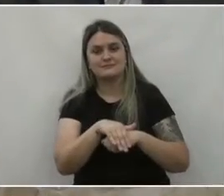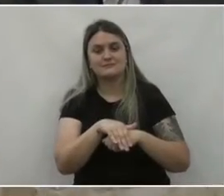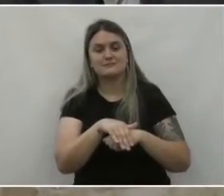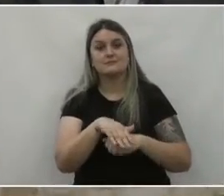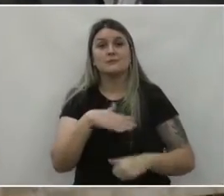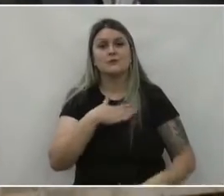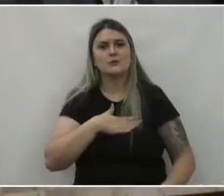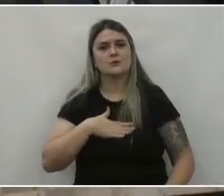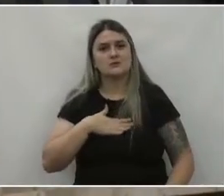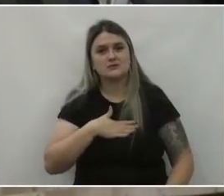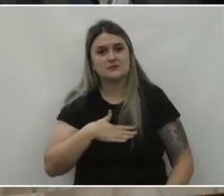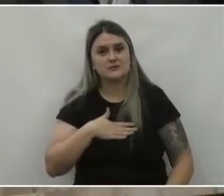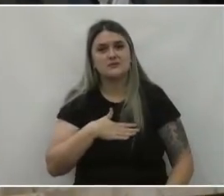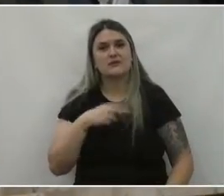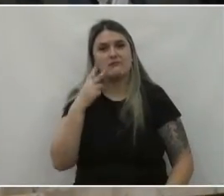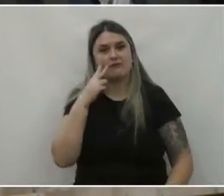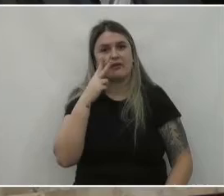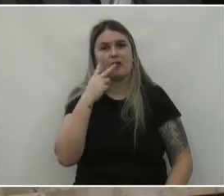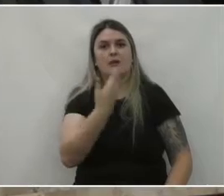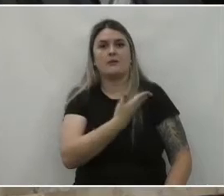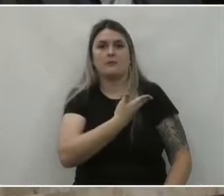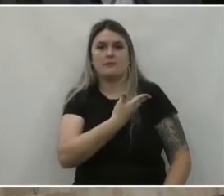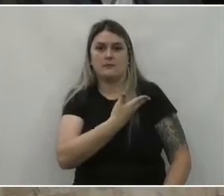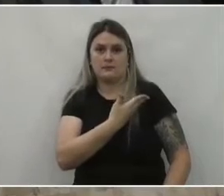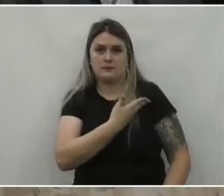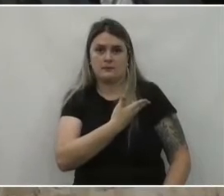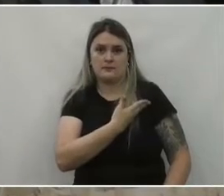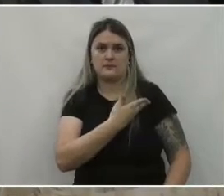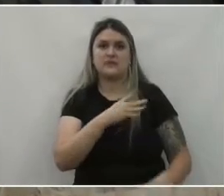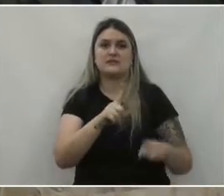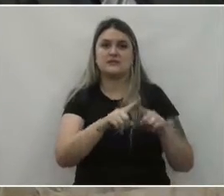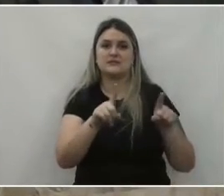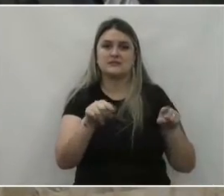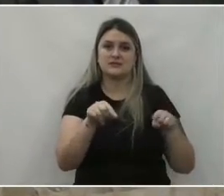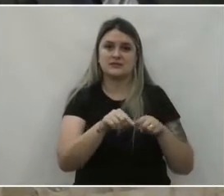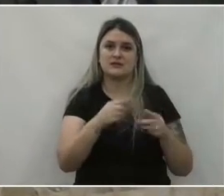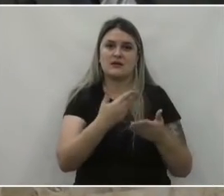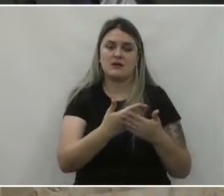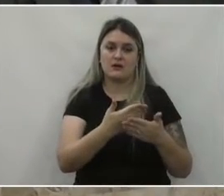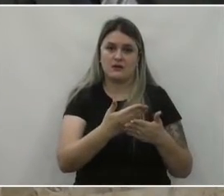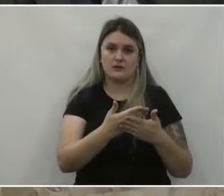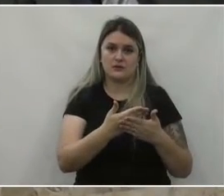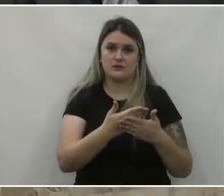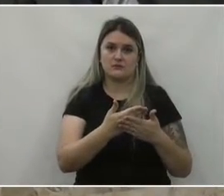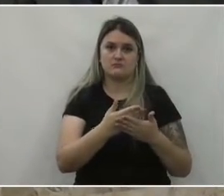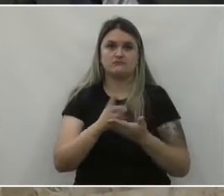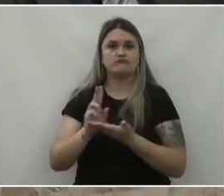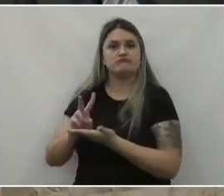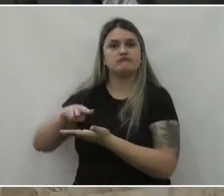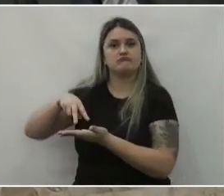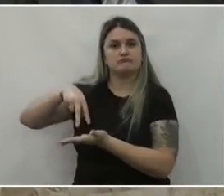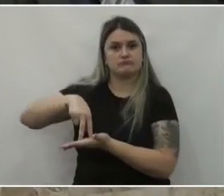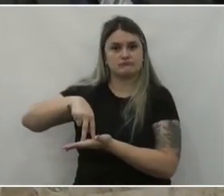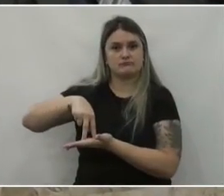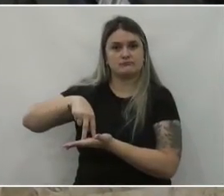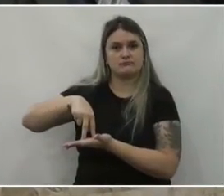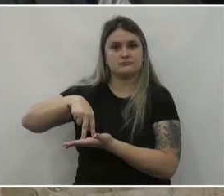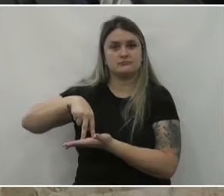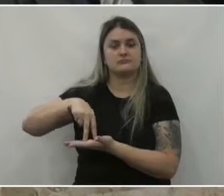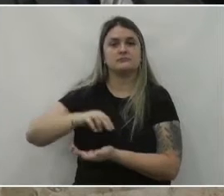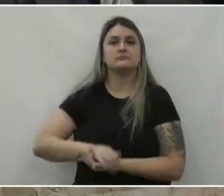Eu gostei muito de ver meus companheiros e minhas companheiras de sala de aula de escola a que hoje ocupam plenário da